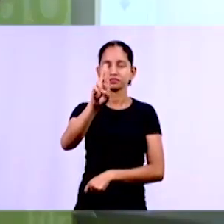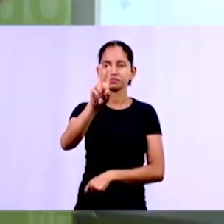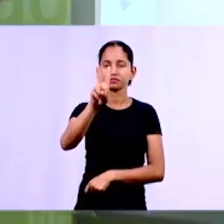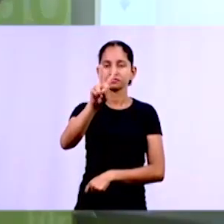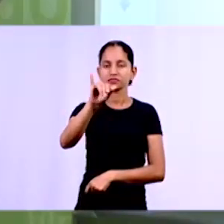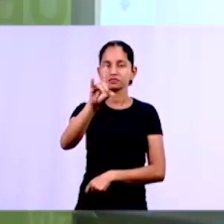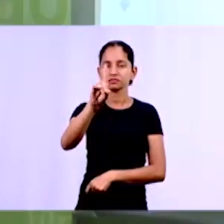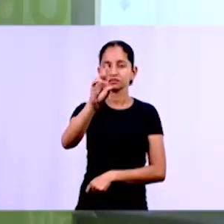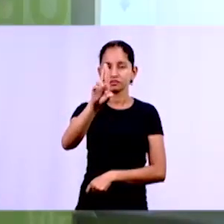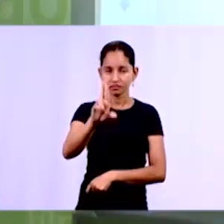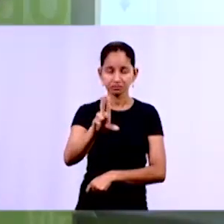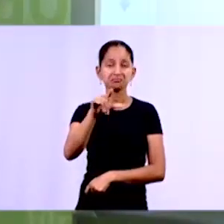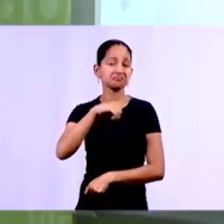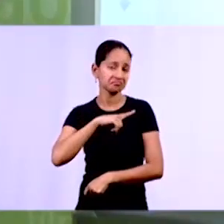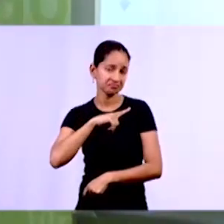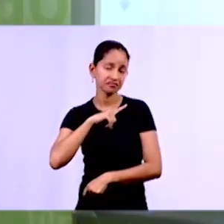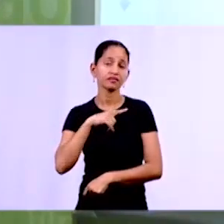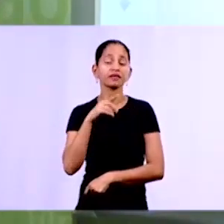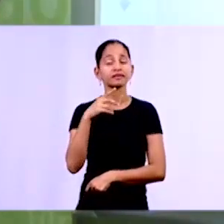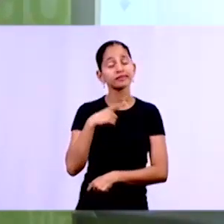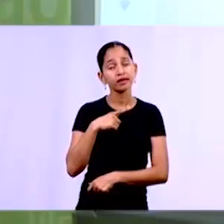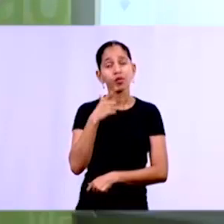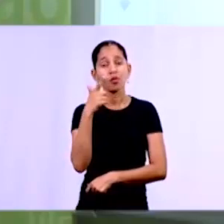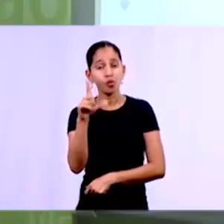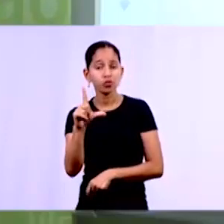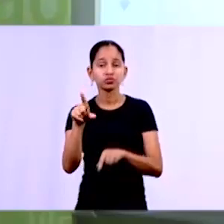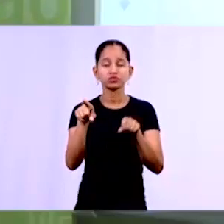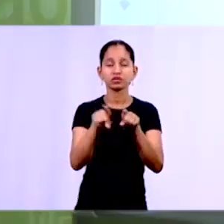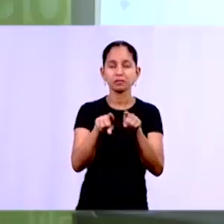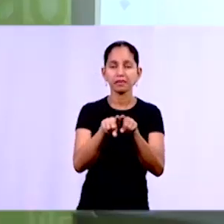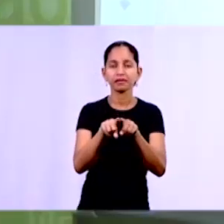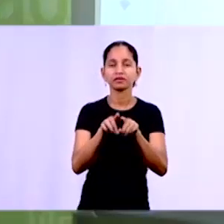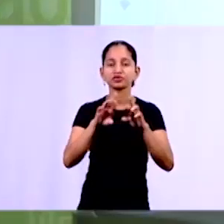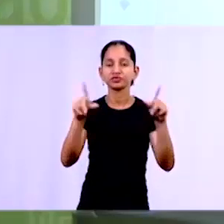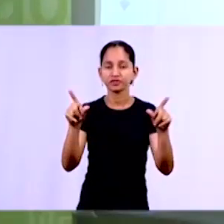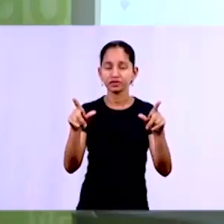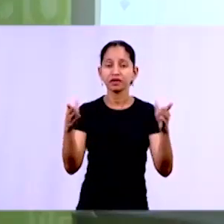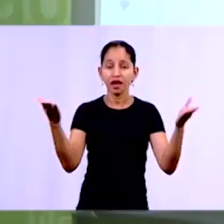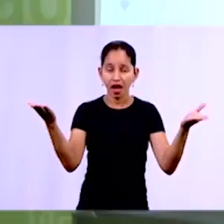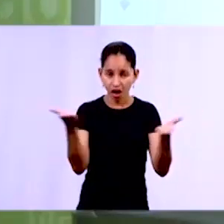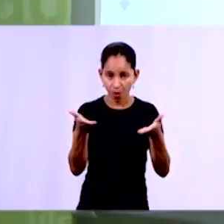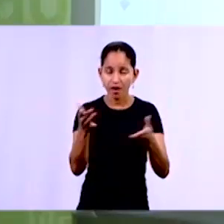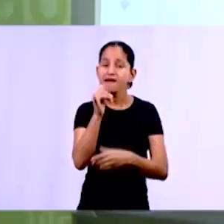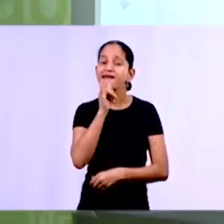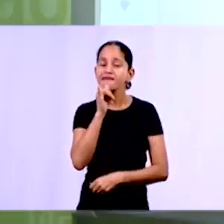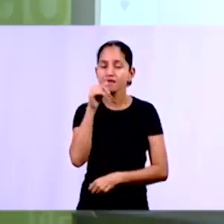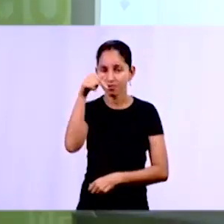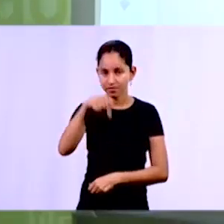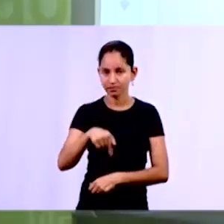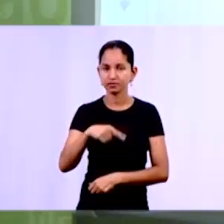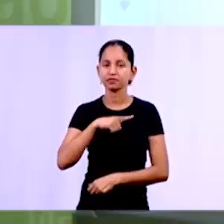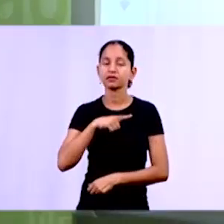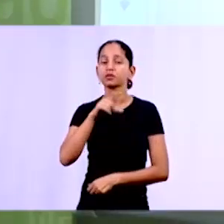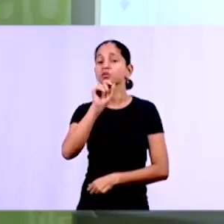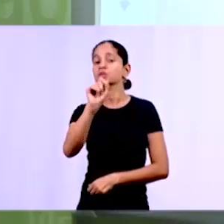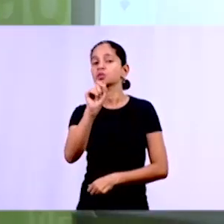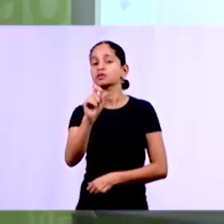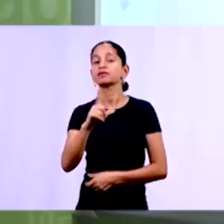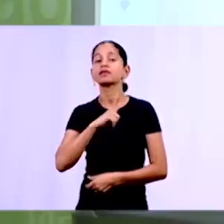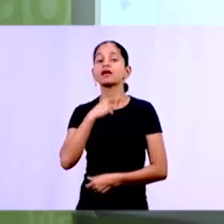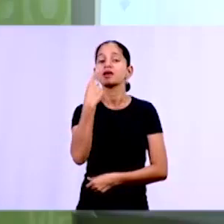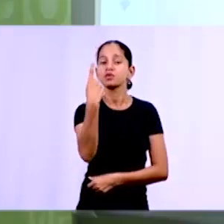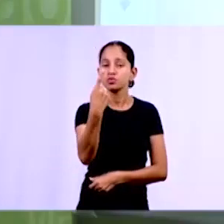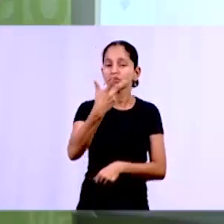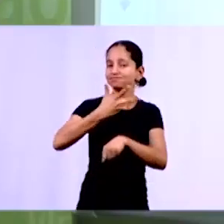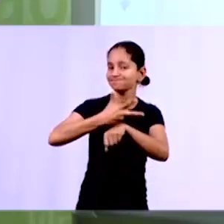dos servidores, nós temos alguns computadores bem poderosos. Exemplo, aqui no nosso estúdio, nós temos computadores que fazem edição de